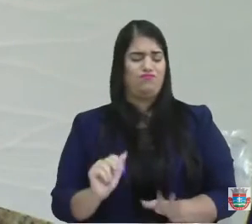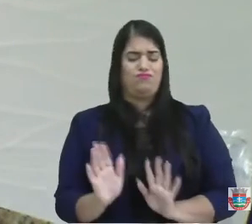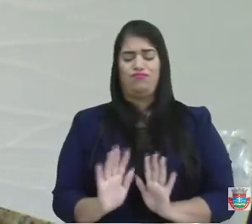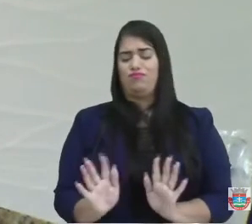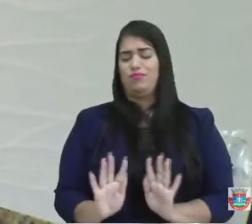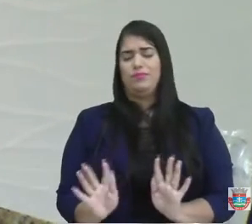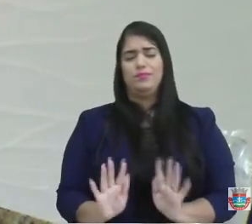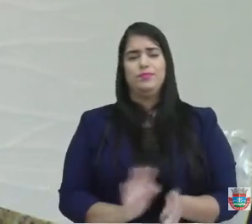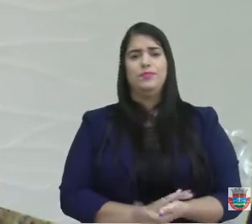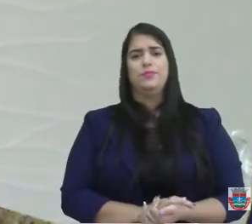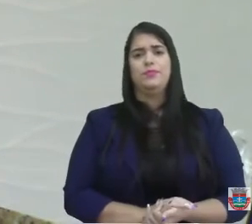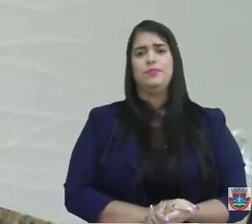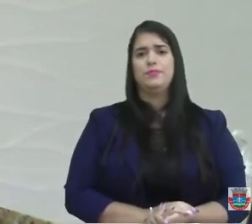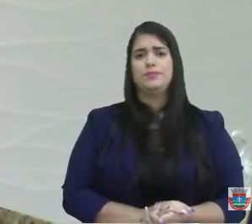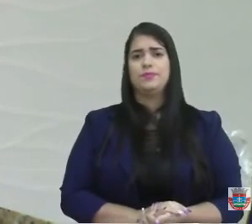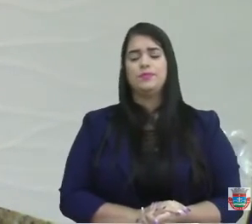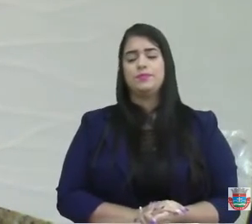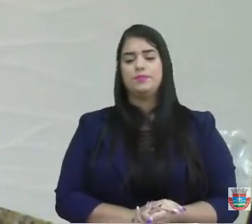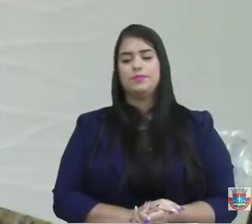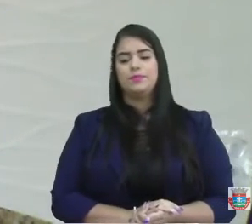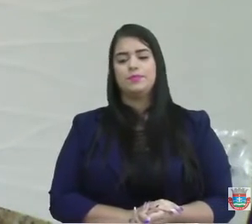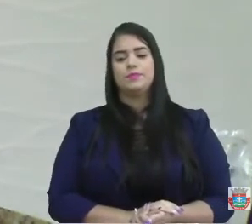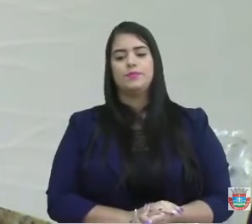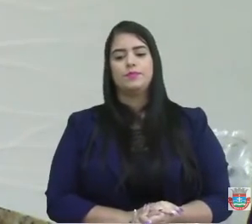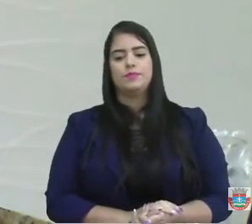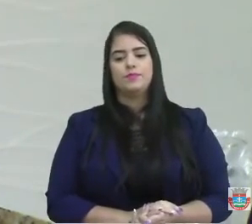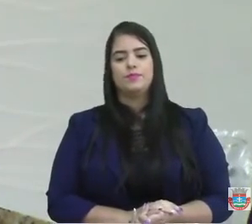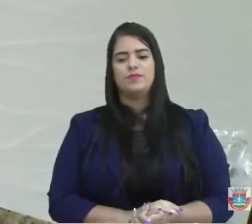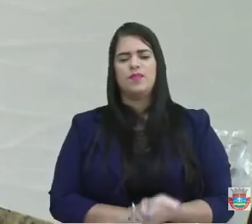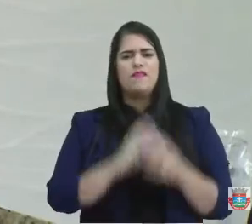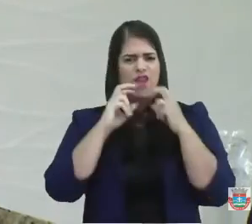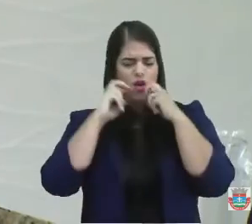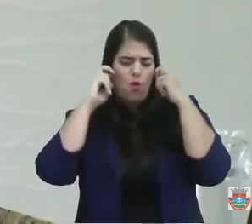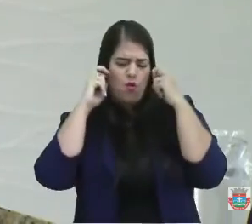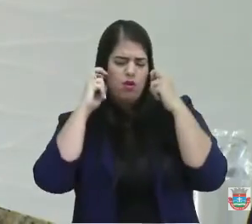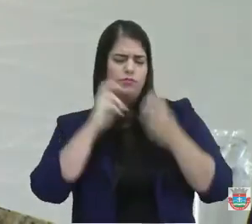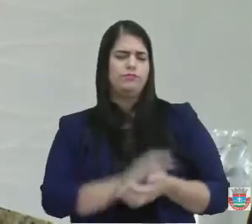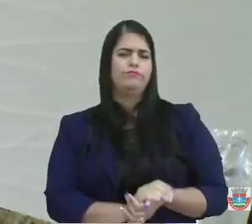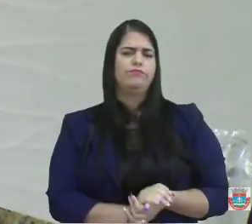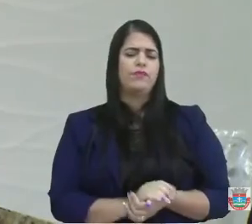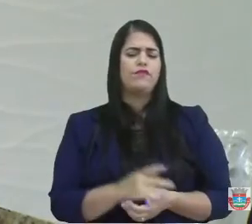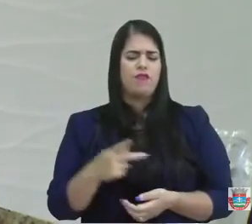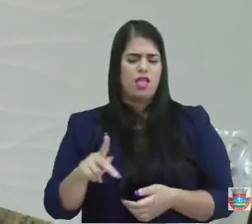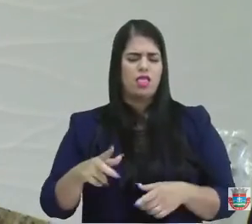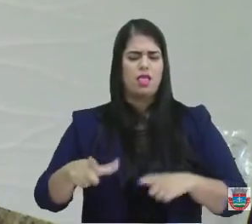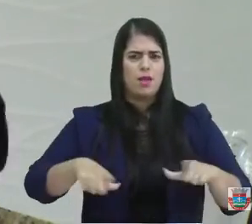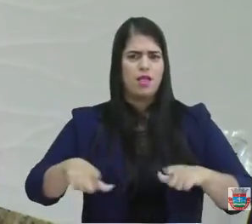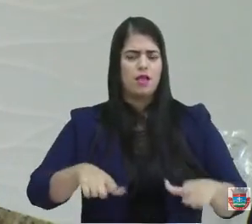aí. Coitado, não ganha nada e ainda fica babando. Tenha vergonha na cara, pai. Vamos trabalhar. Ihuuu!